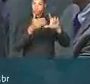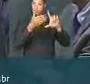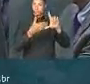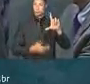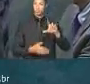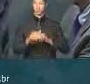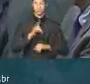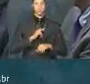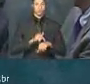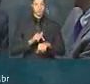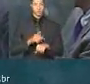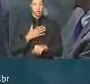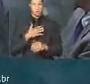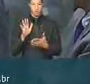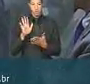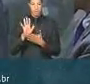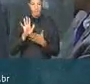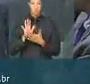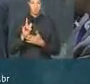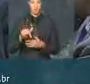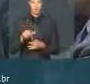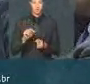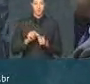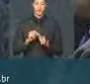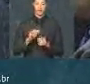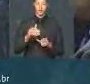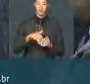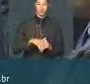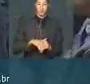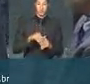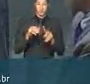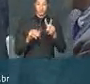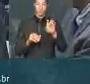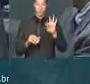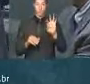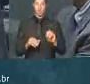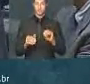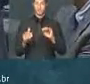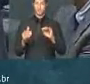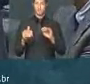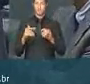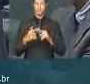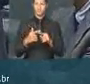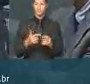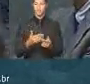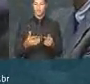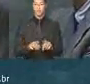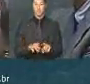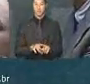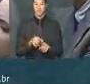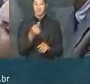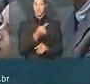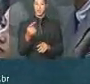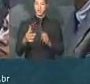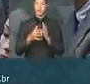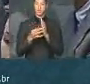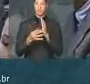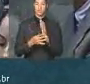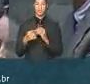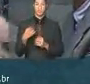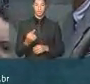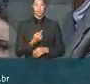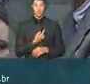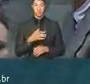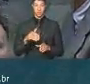tempo então a minha proposta era a seguinte faríamos a votação dos vetos até porque em cada destaque que nós